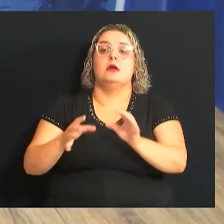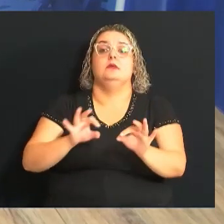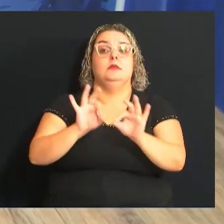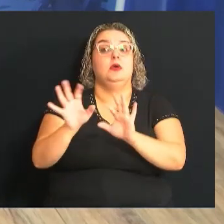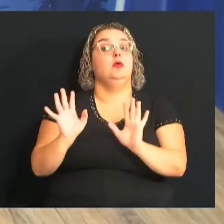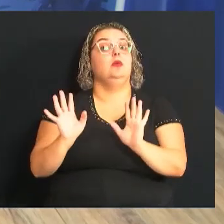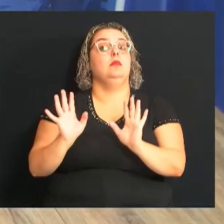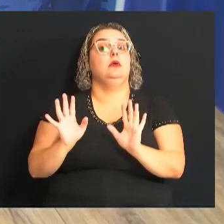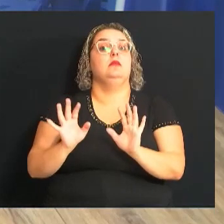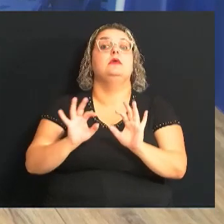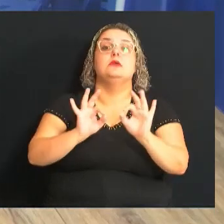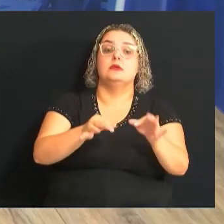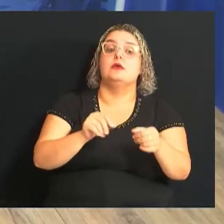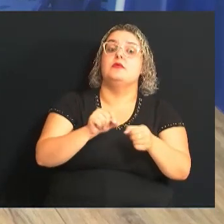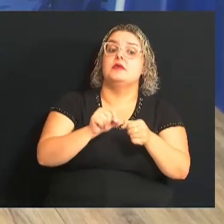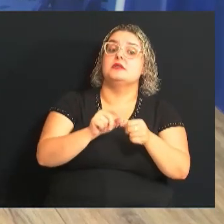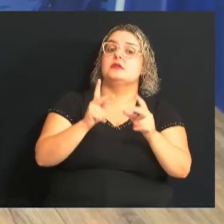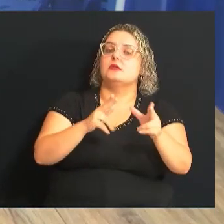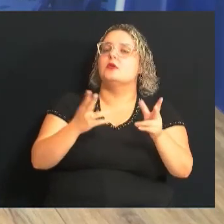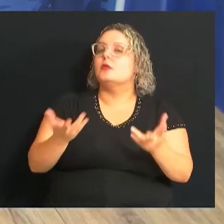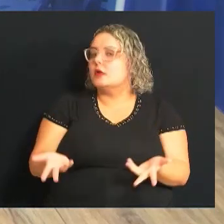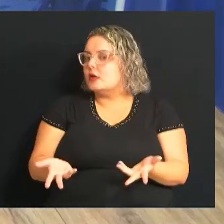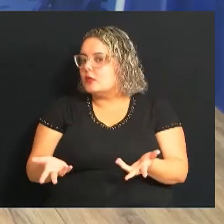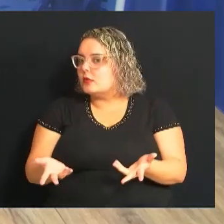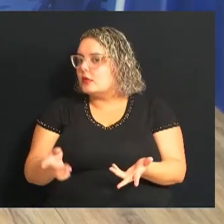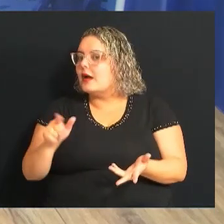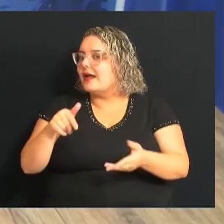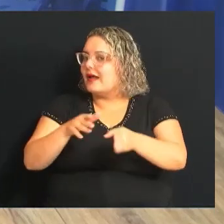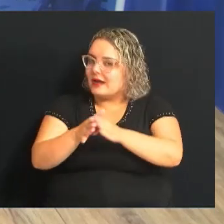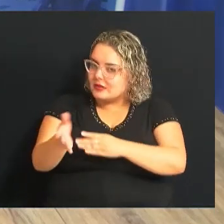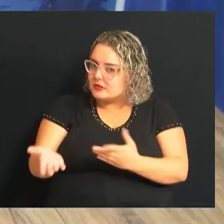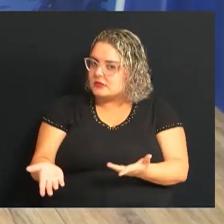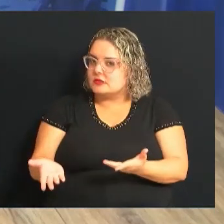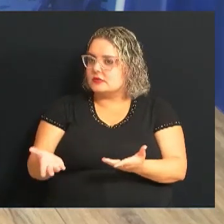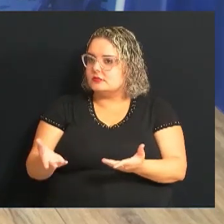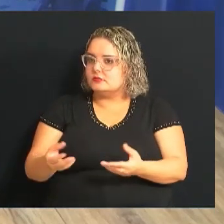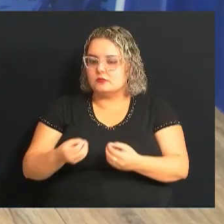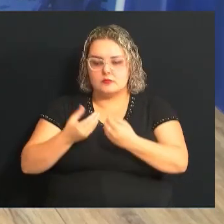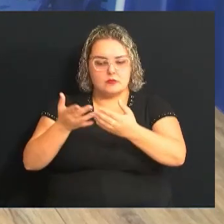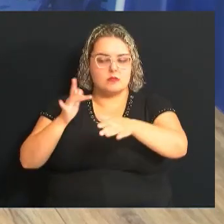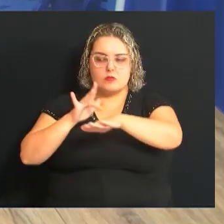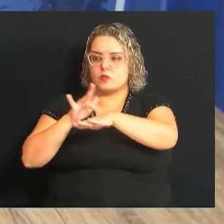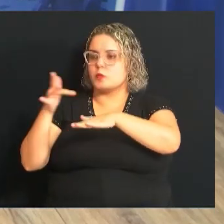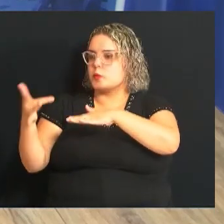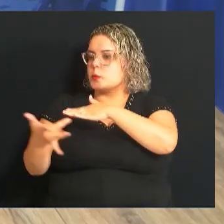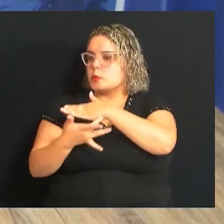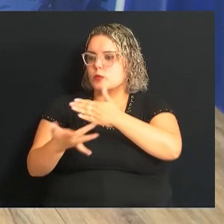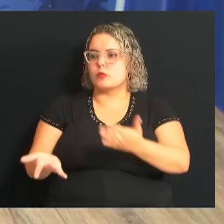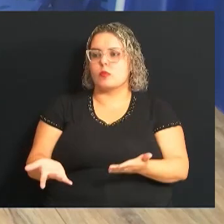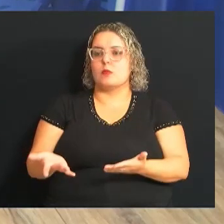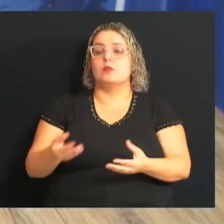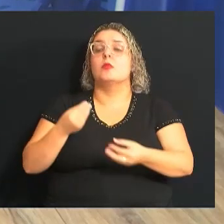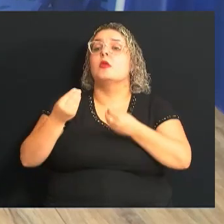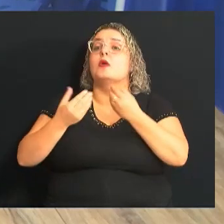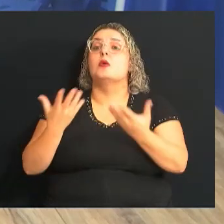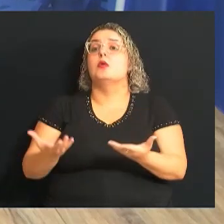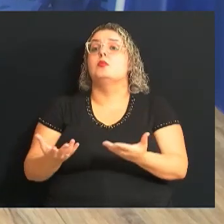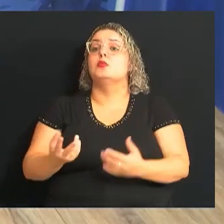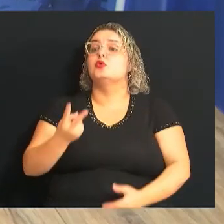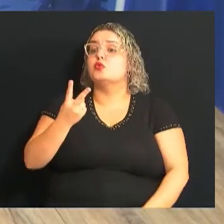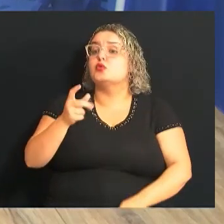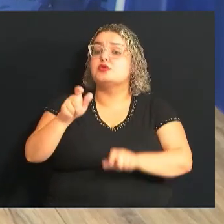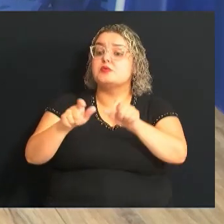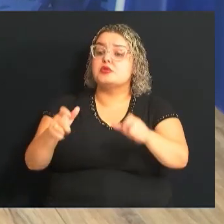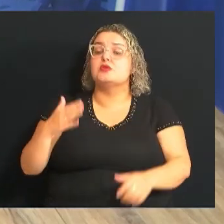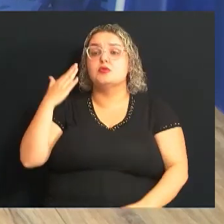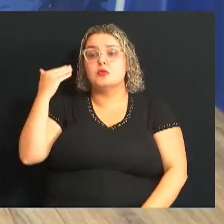certo, acho que eu vou fazer isso também. Isso é aconselhável colocar em rede social? De que maneira duas pessoas que são famosas, uma é